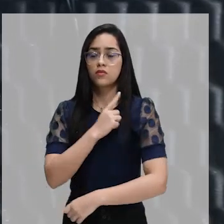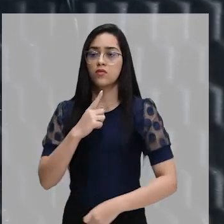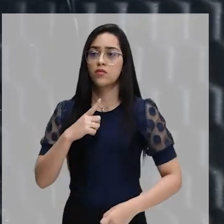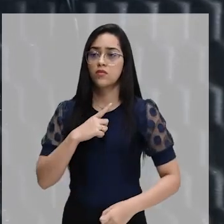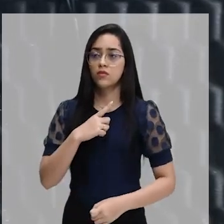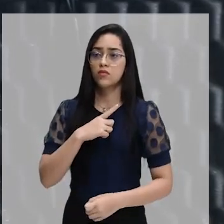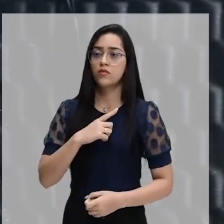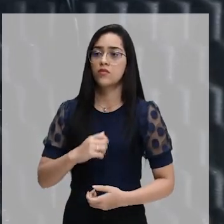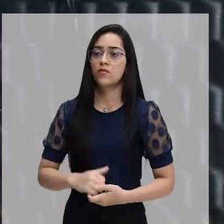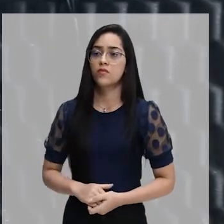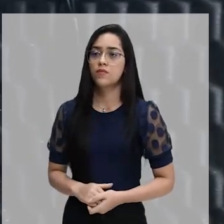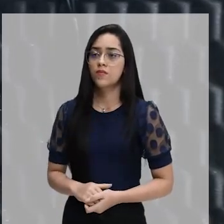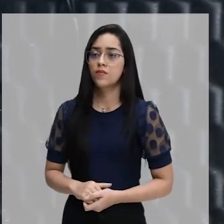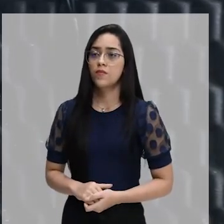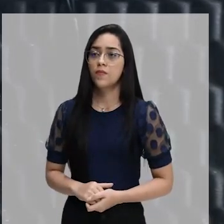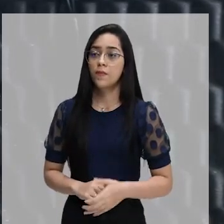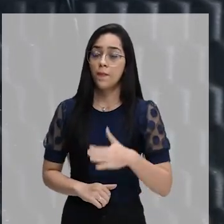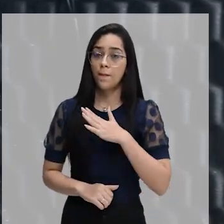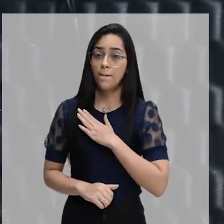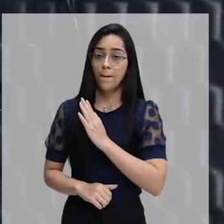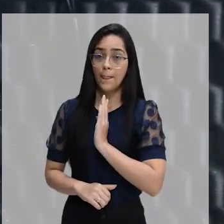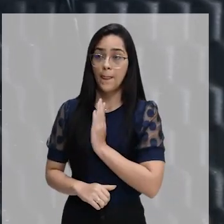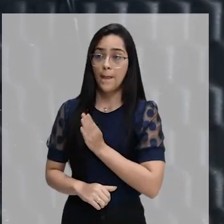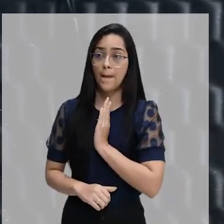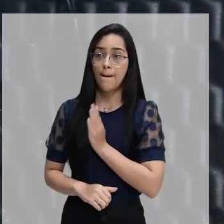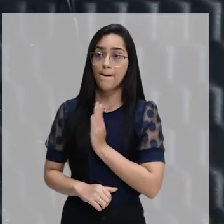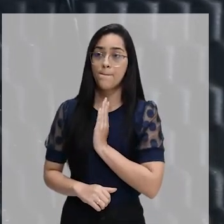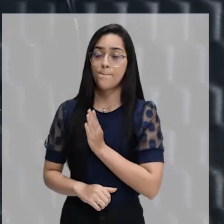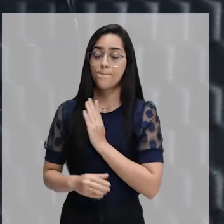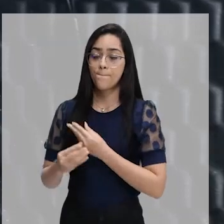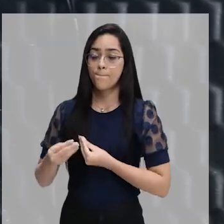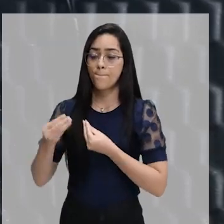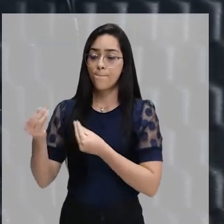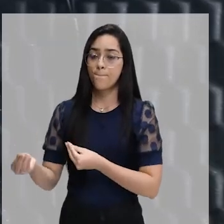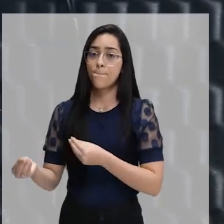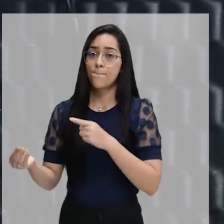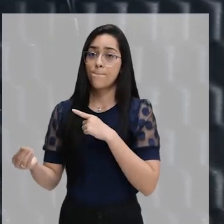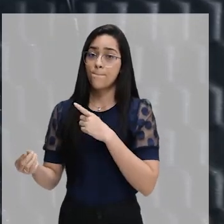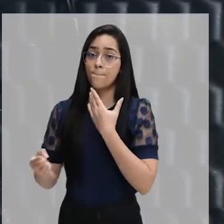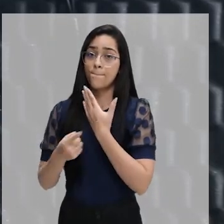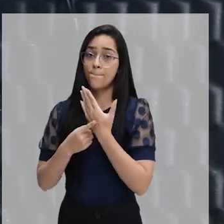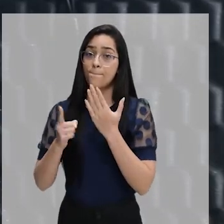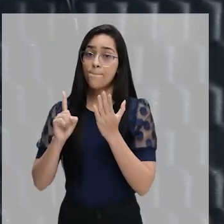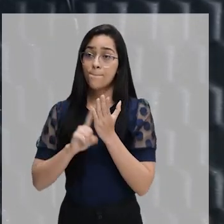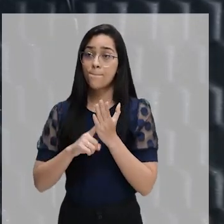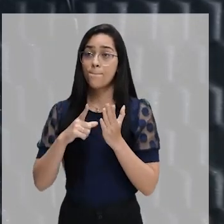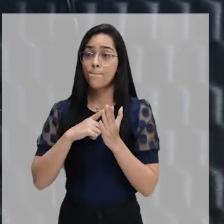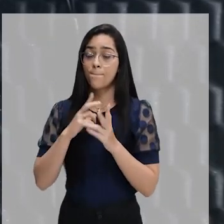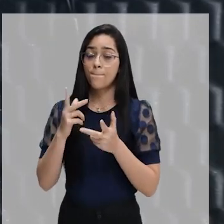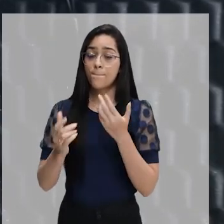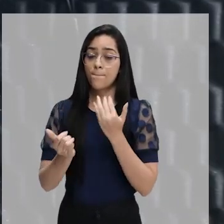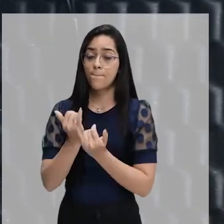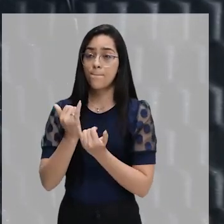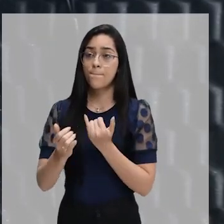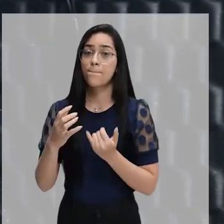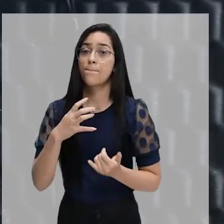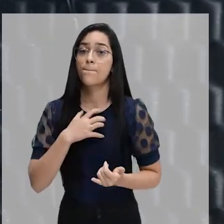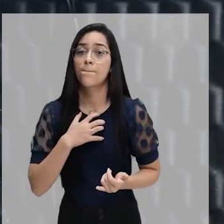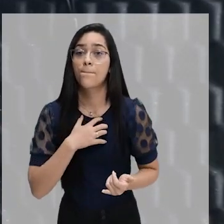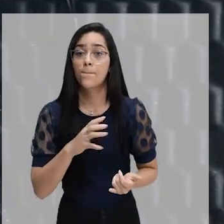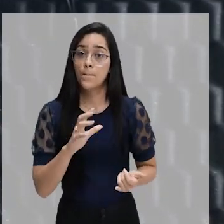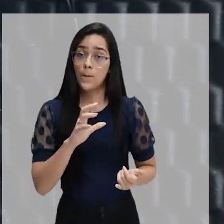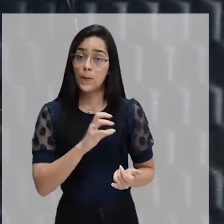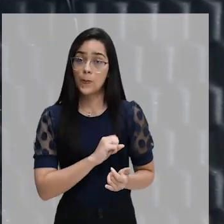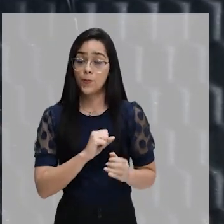esse bombeamento. Quando eu falo do que o meu coração chegar ao coração, eu estou usando uma linguagem figurada que tem a ver com sentimento, com amor,